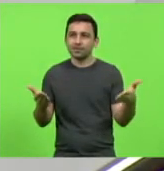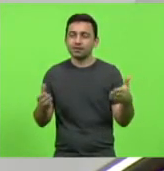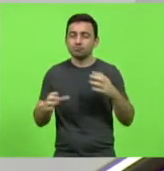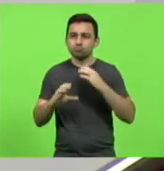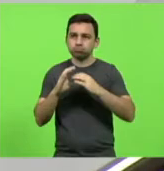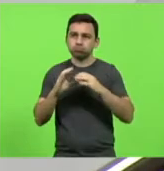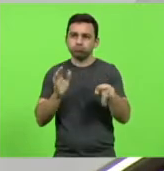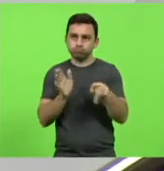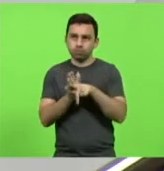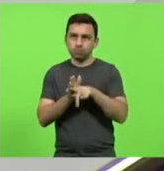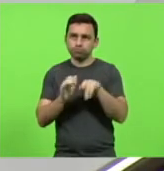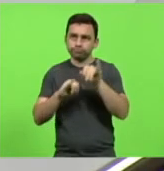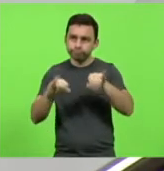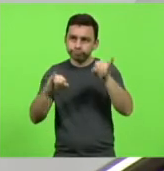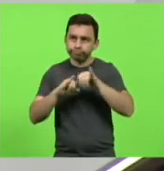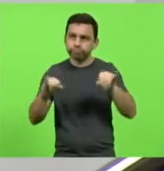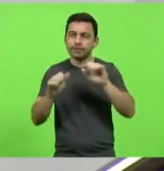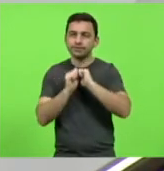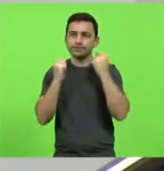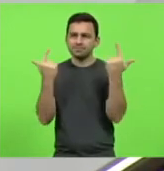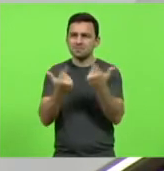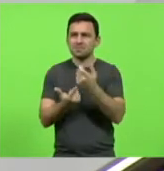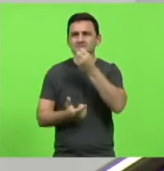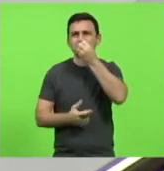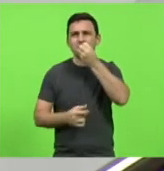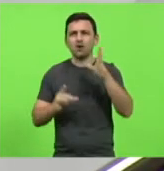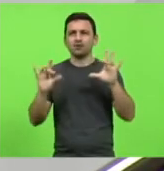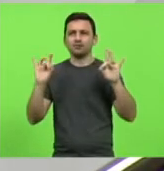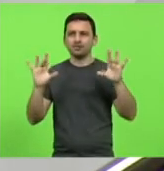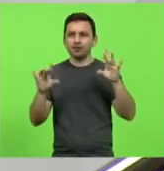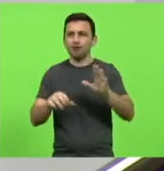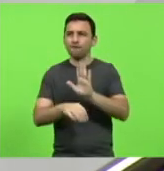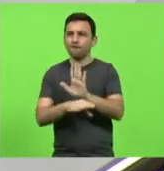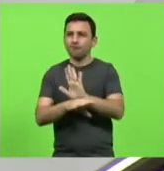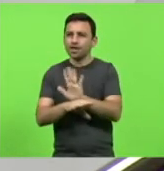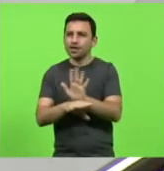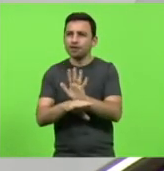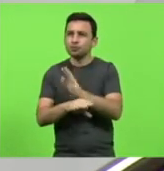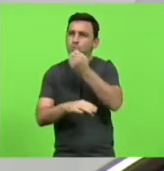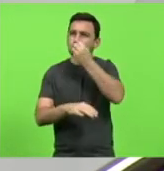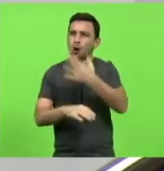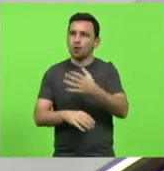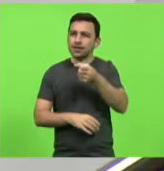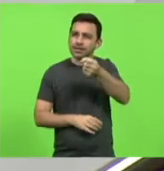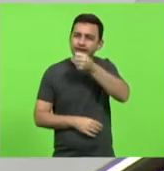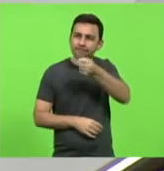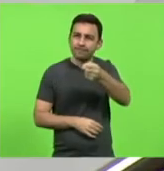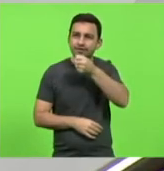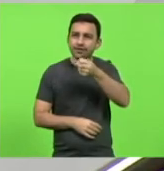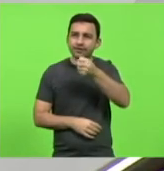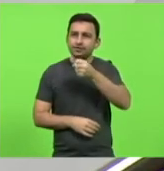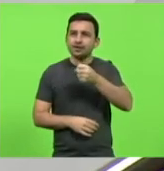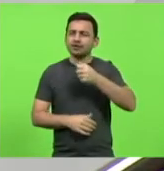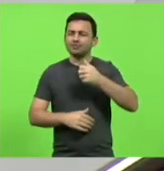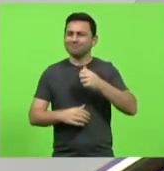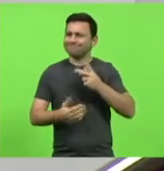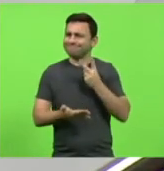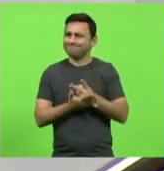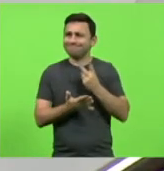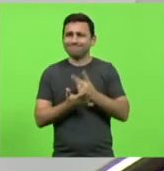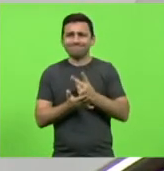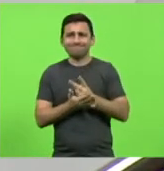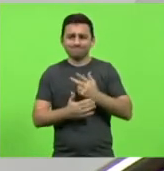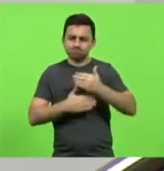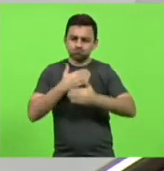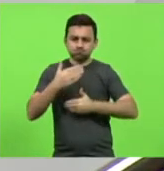que são de alta qualidade e excelência, os vídeos são muito bons, as entrevistas, e cada vez buscam